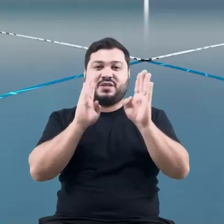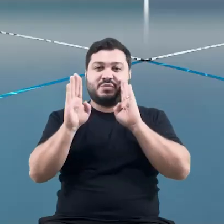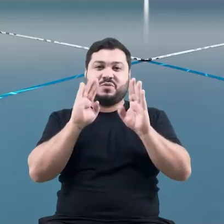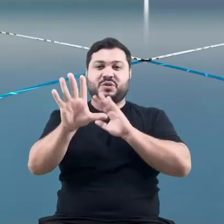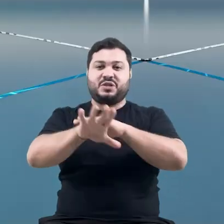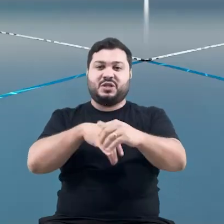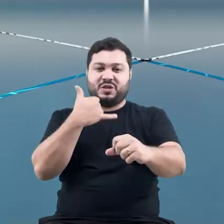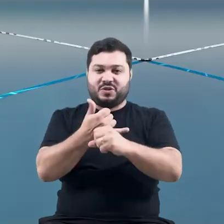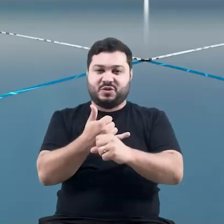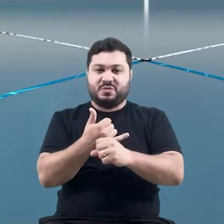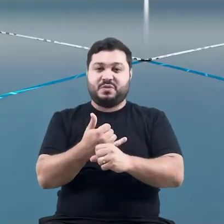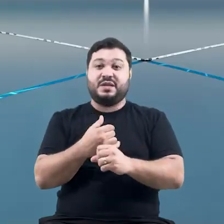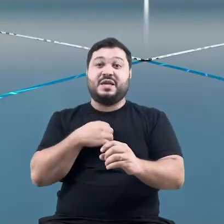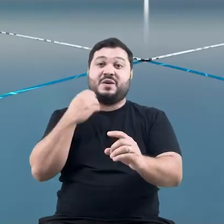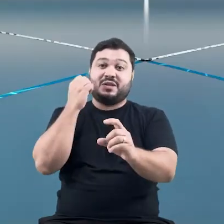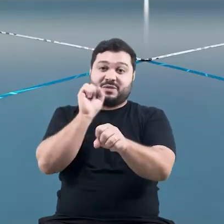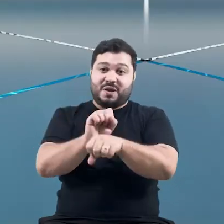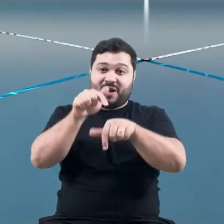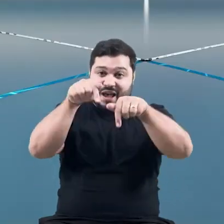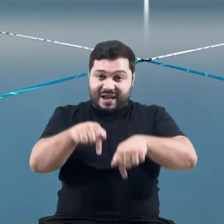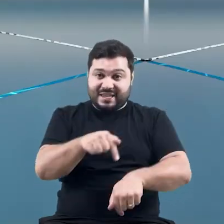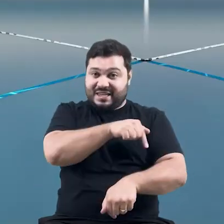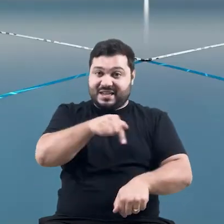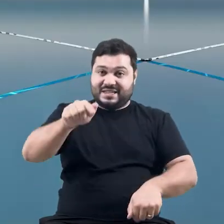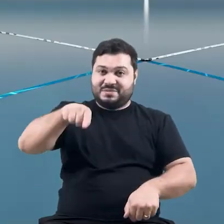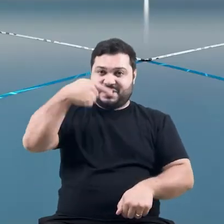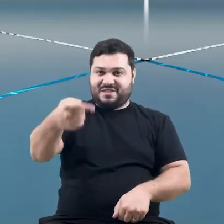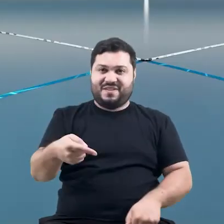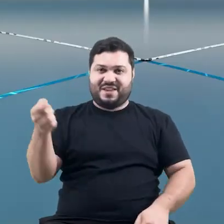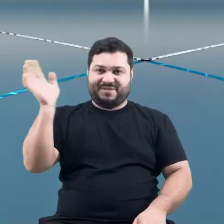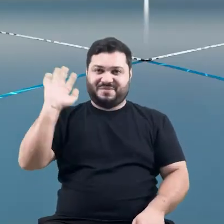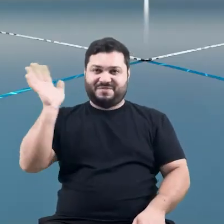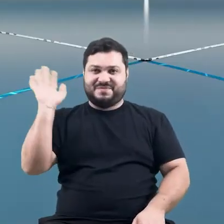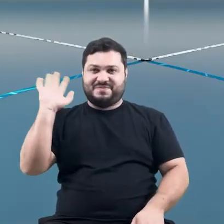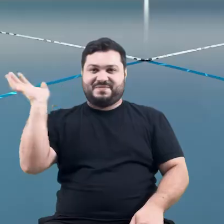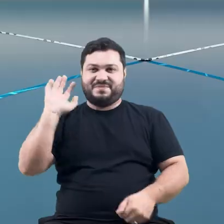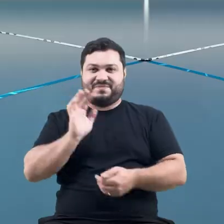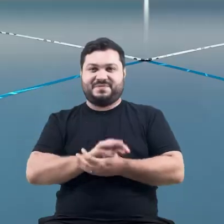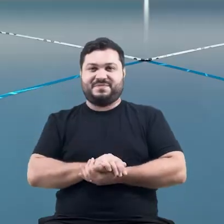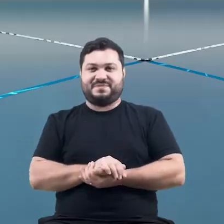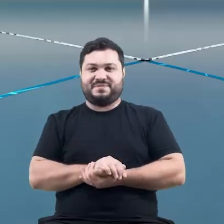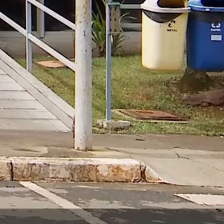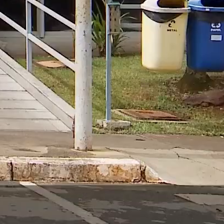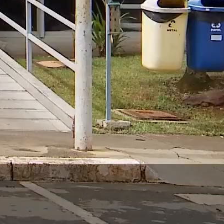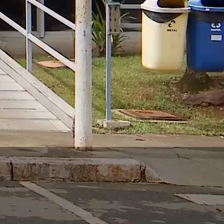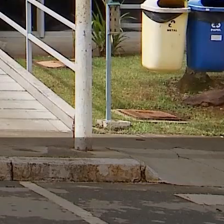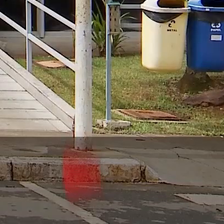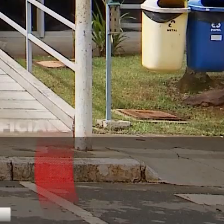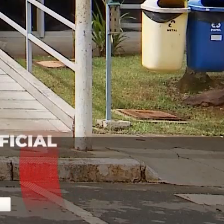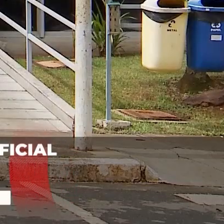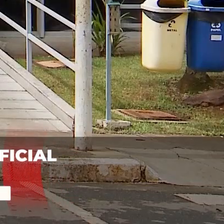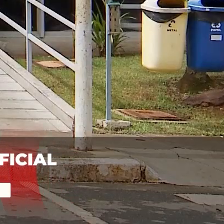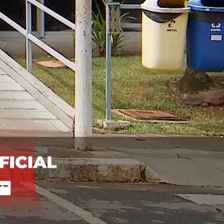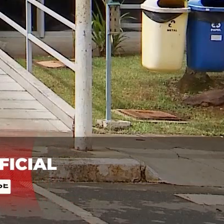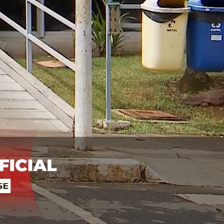no Facebook e no YouTube. E eu te espero aqui na semana que vem. Tchau!